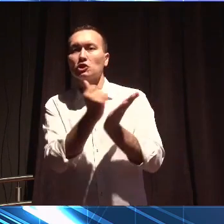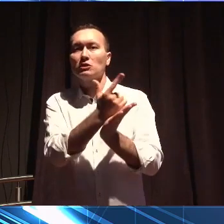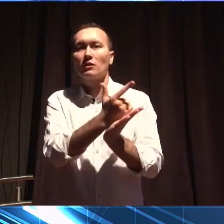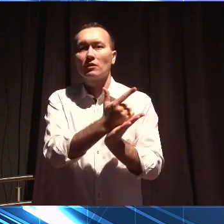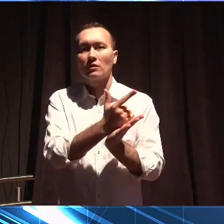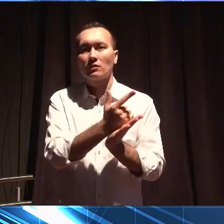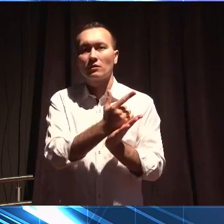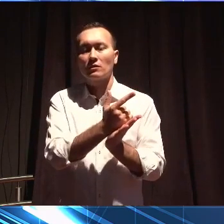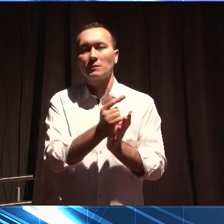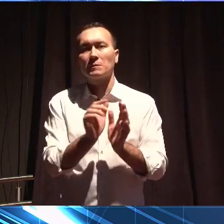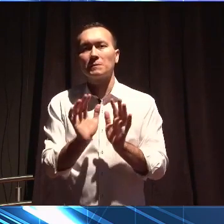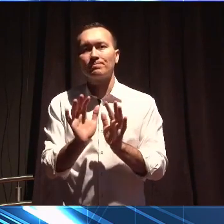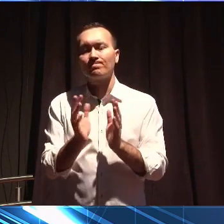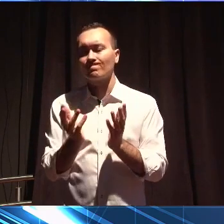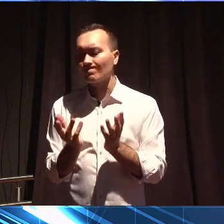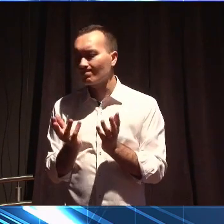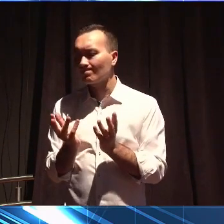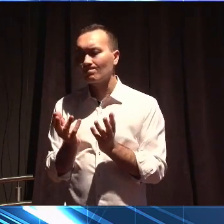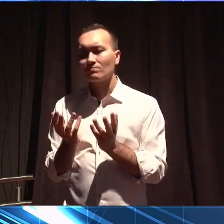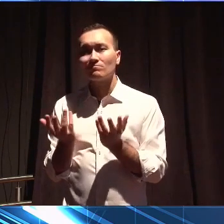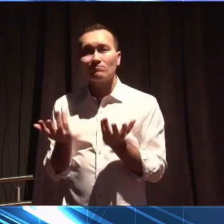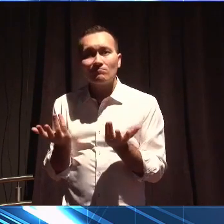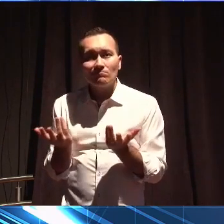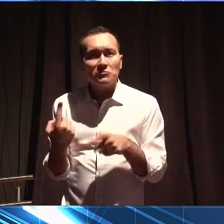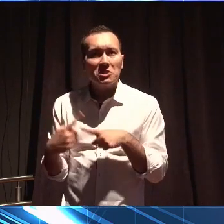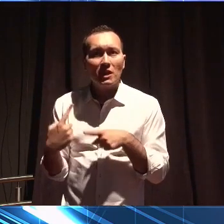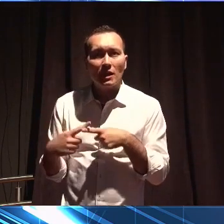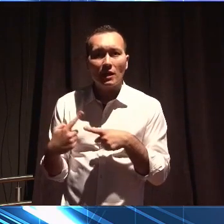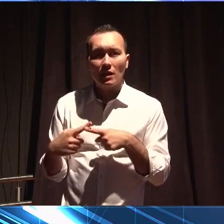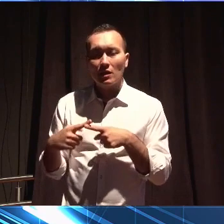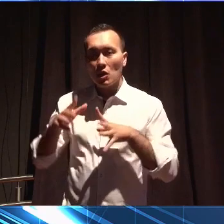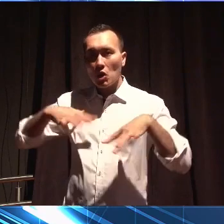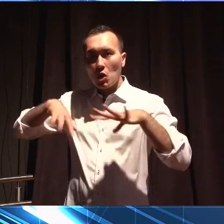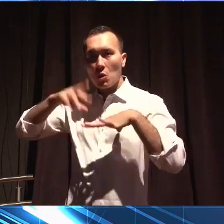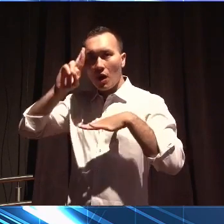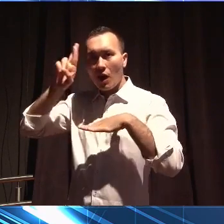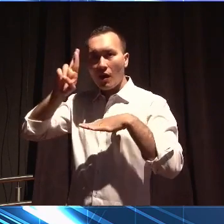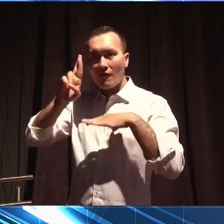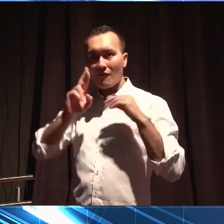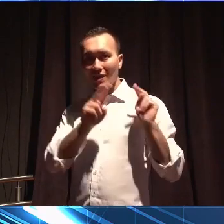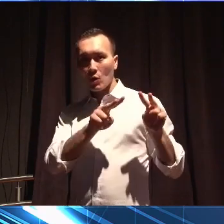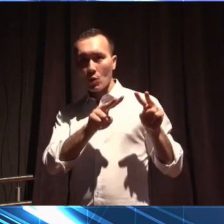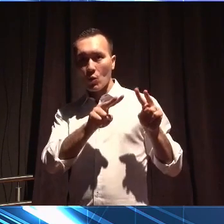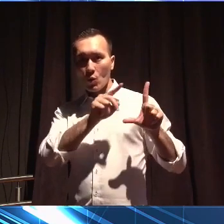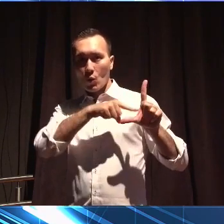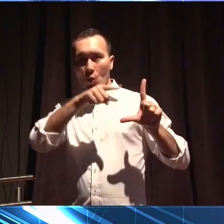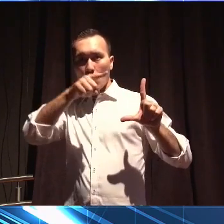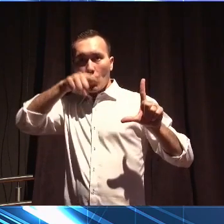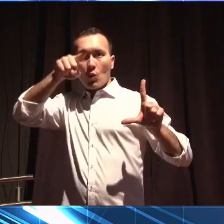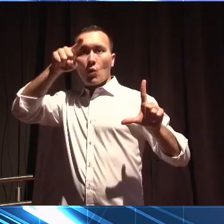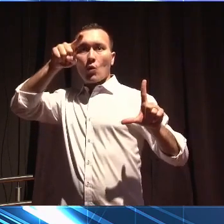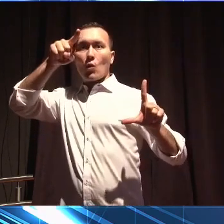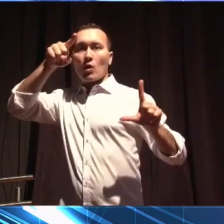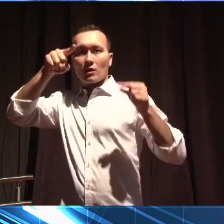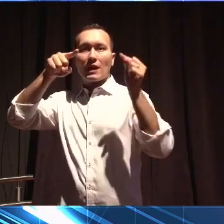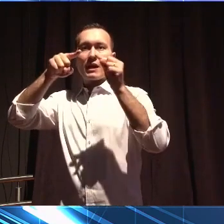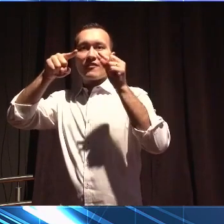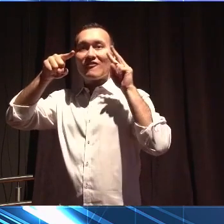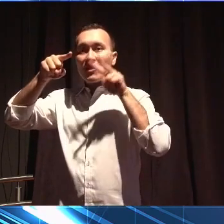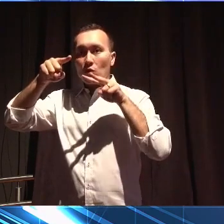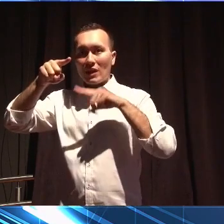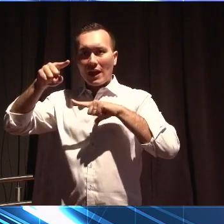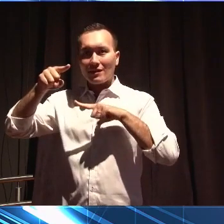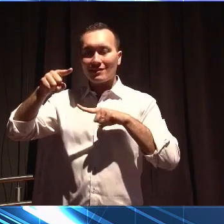estruturada, você pode ter um desperdício ou então você pode gerar um saving ali na sua fatura no final do mês. Então, é